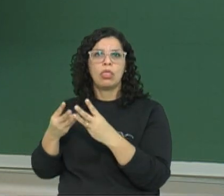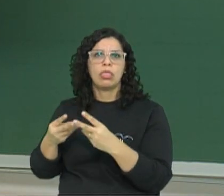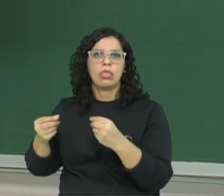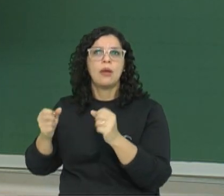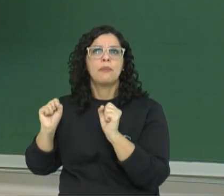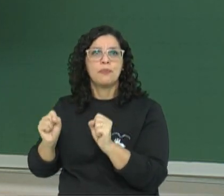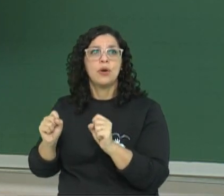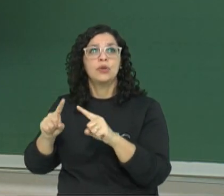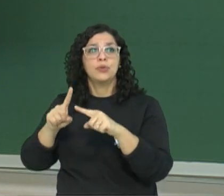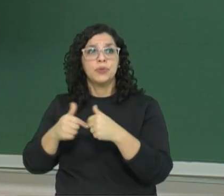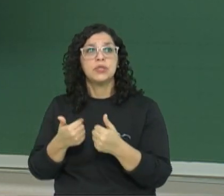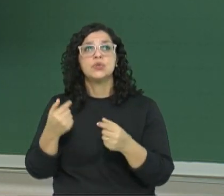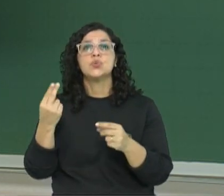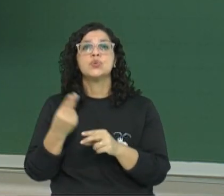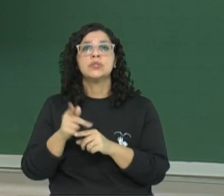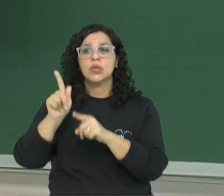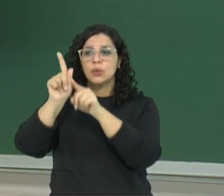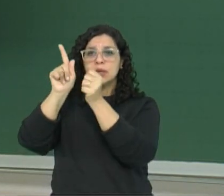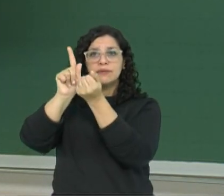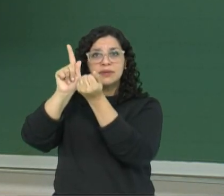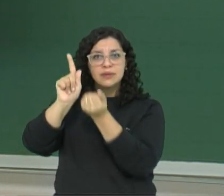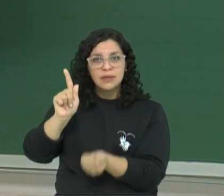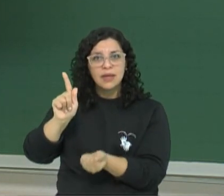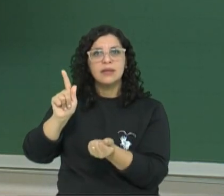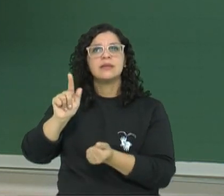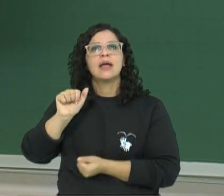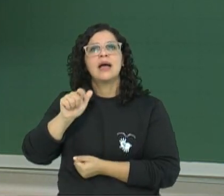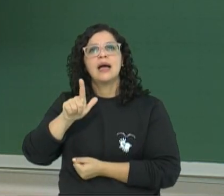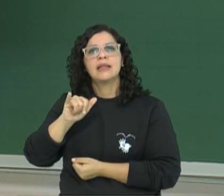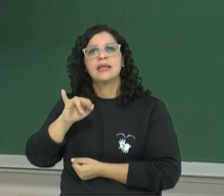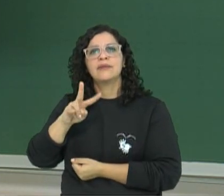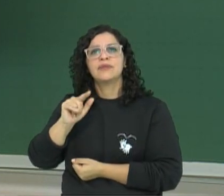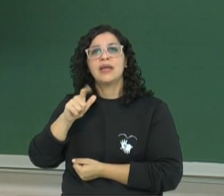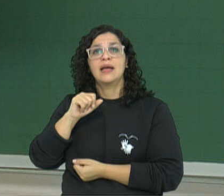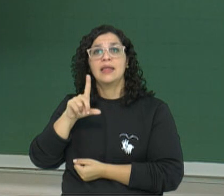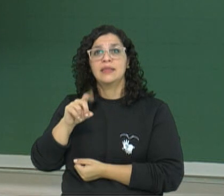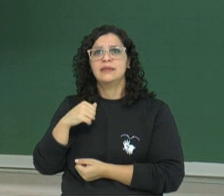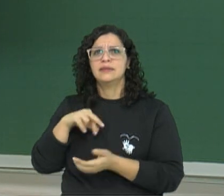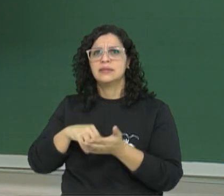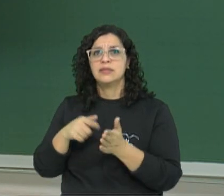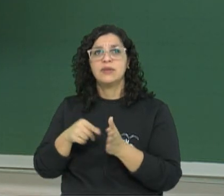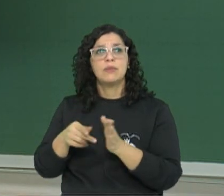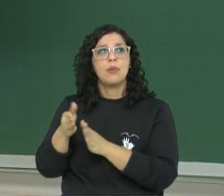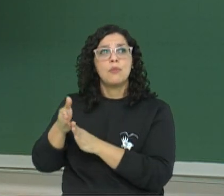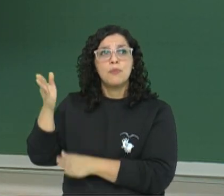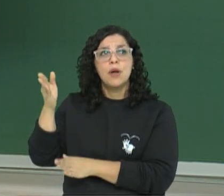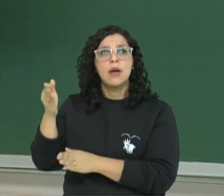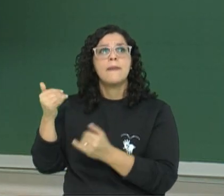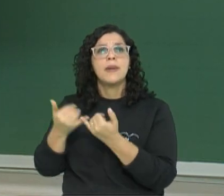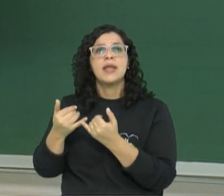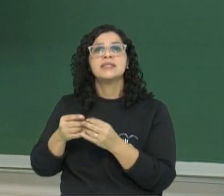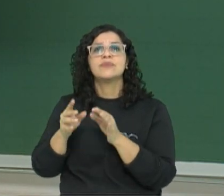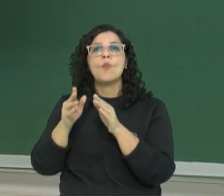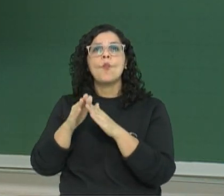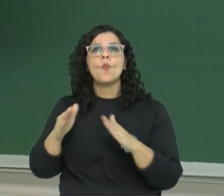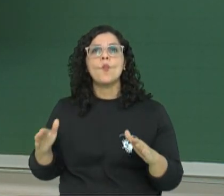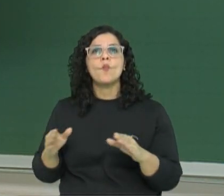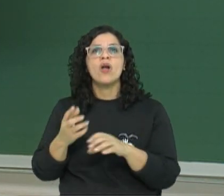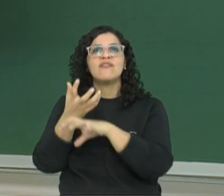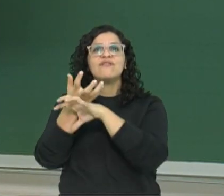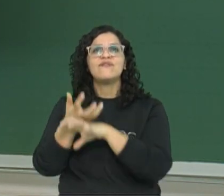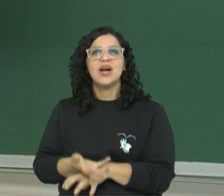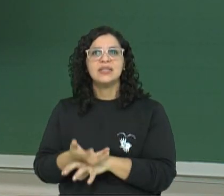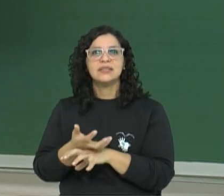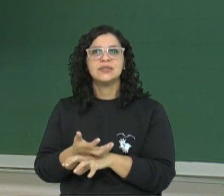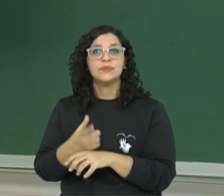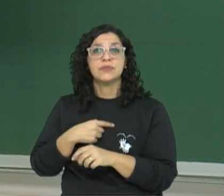utilizaram um sistema chamado de gravidade aliviada, que é um sistema de barragem oca, certo? Ou seja, isso aqui é